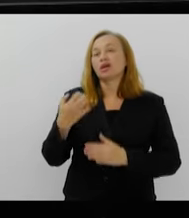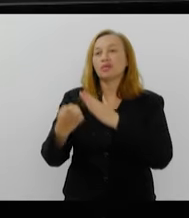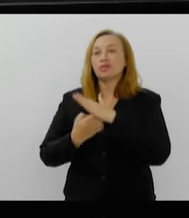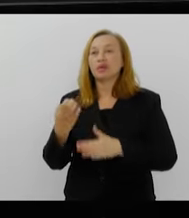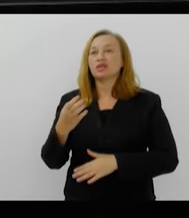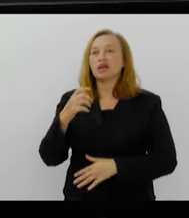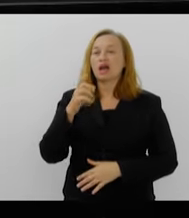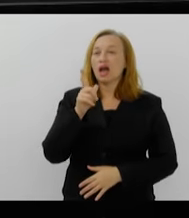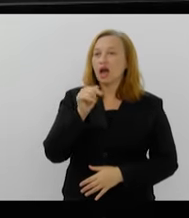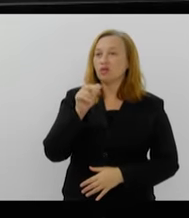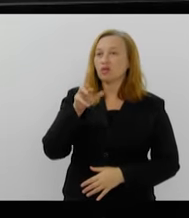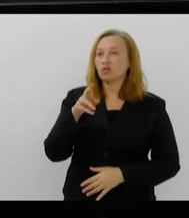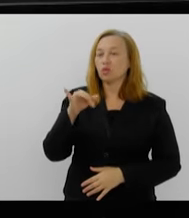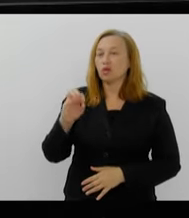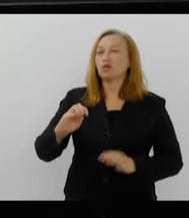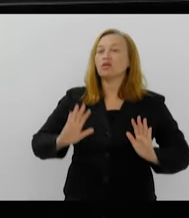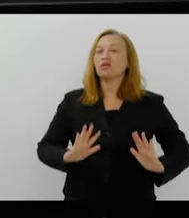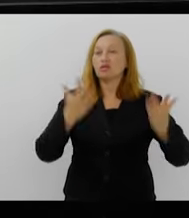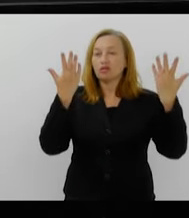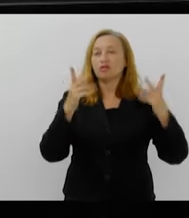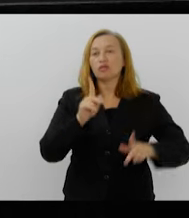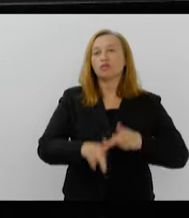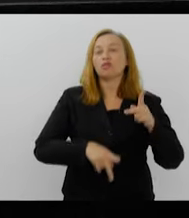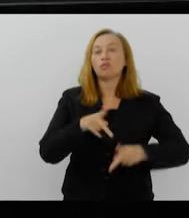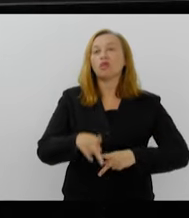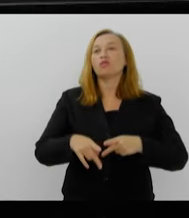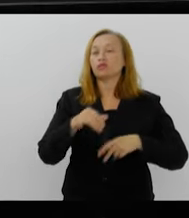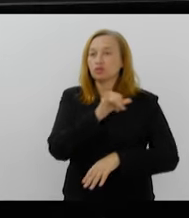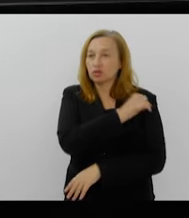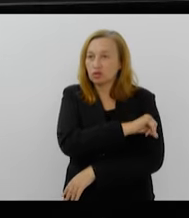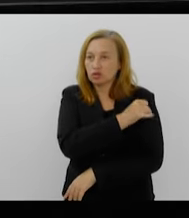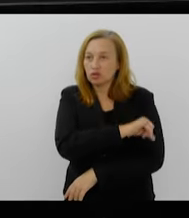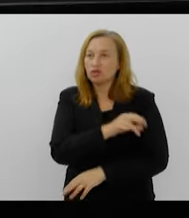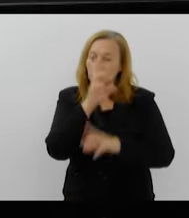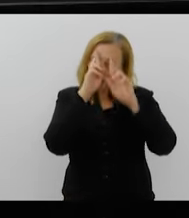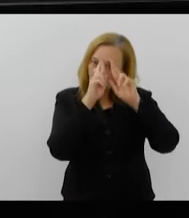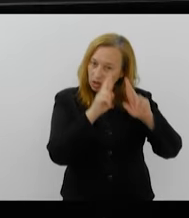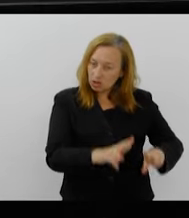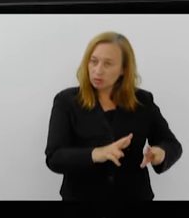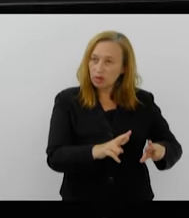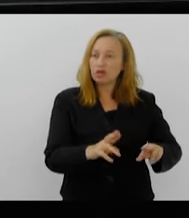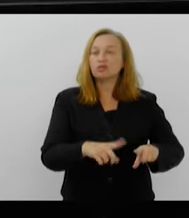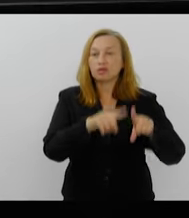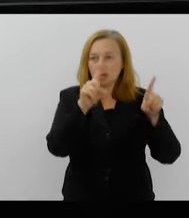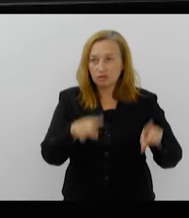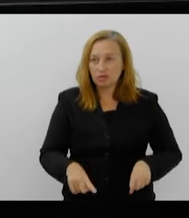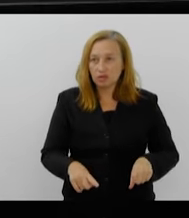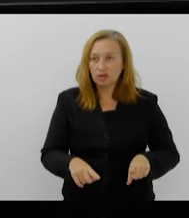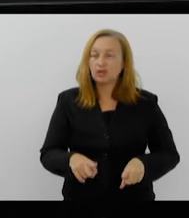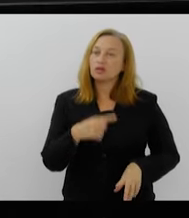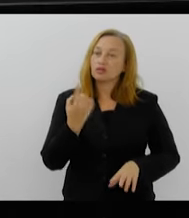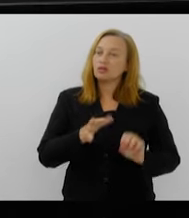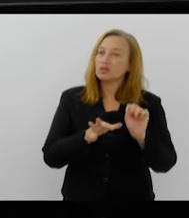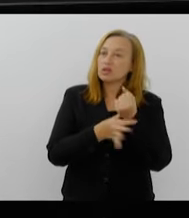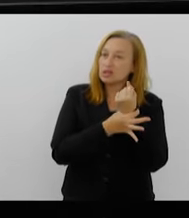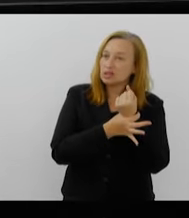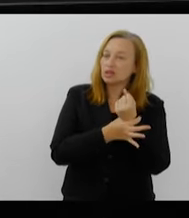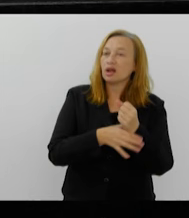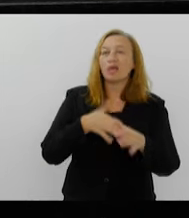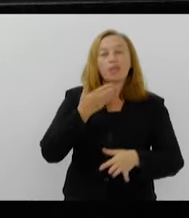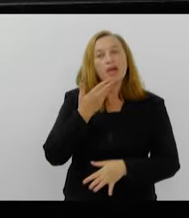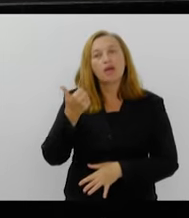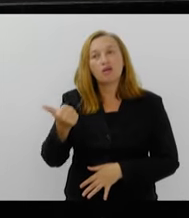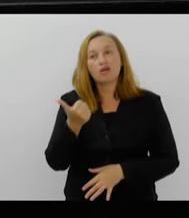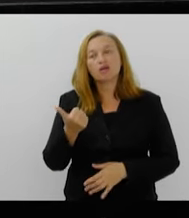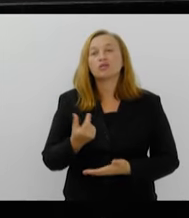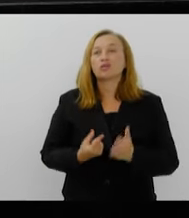Rio. Então, viva o povo do Rio de Janeiro, se respeite o servidor e vamos garantir melhorias